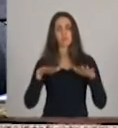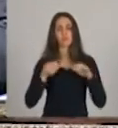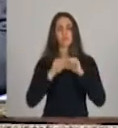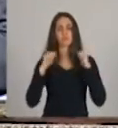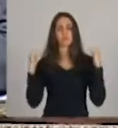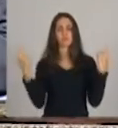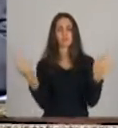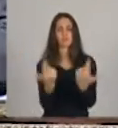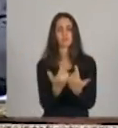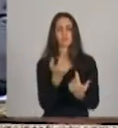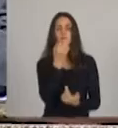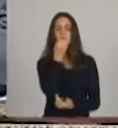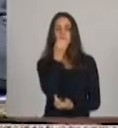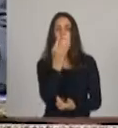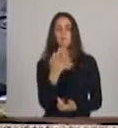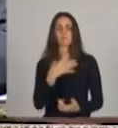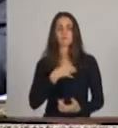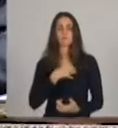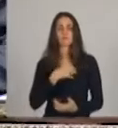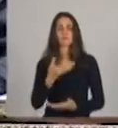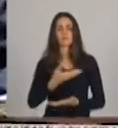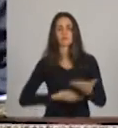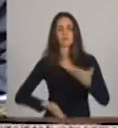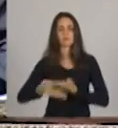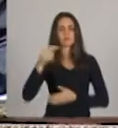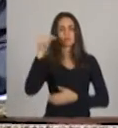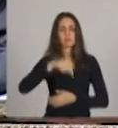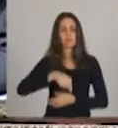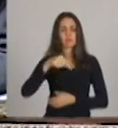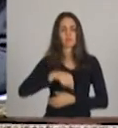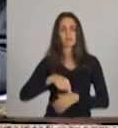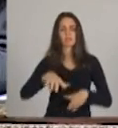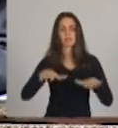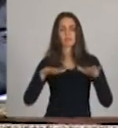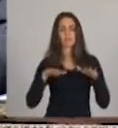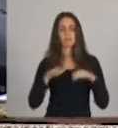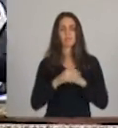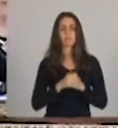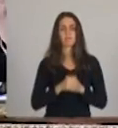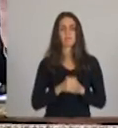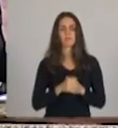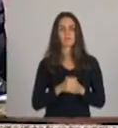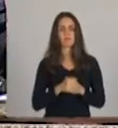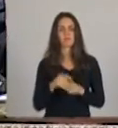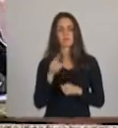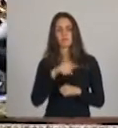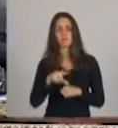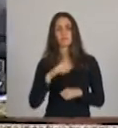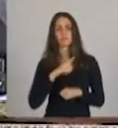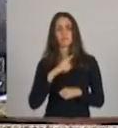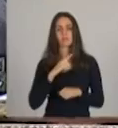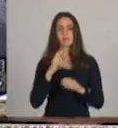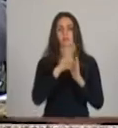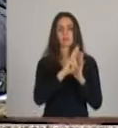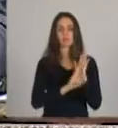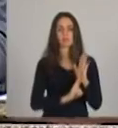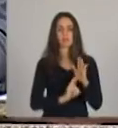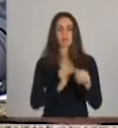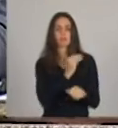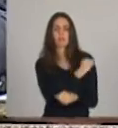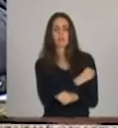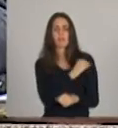muito bom a gente ter o calor humano aqui dos colegas. Então, se você... Aqui estão todo cuidado, tudo